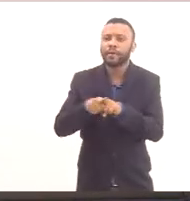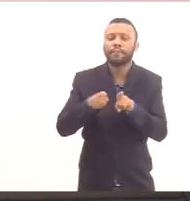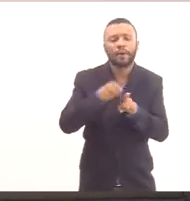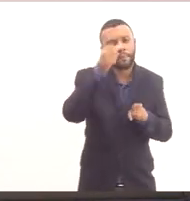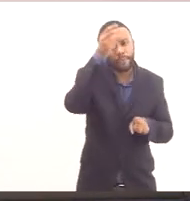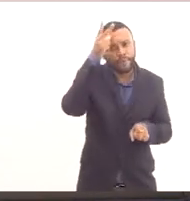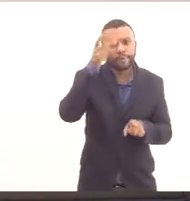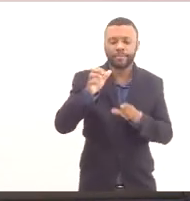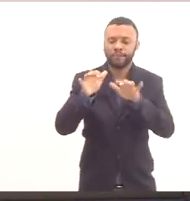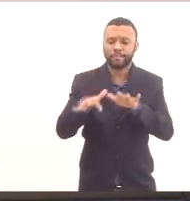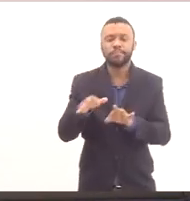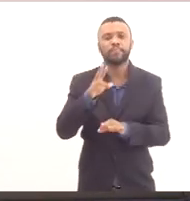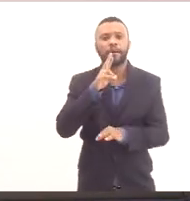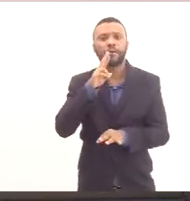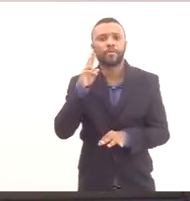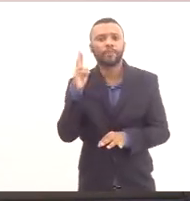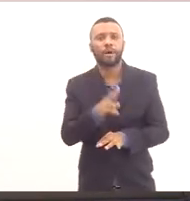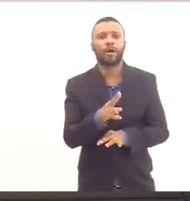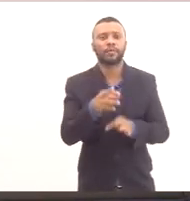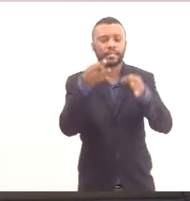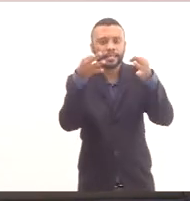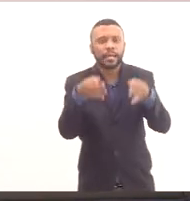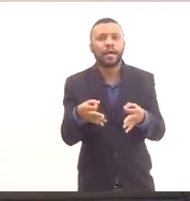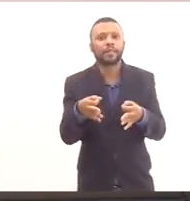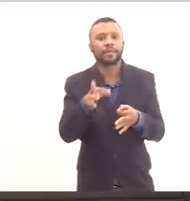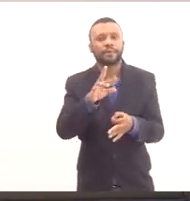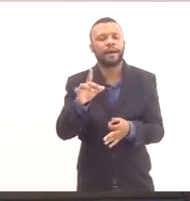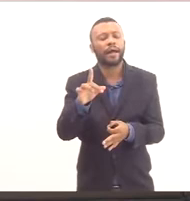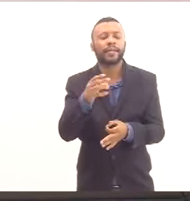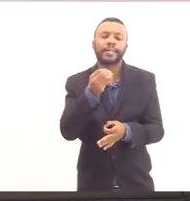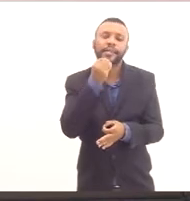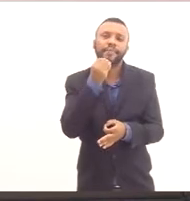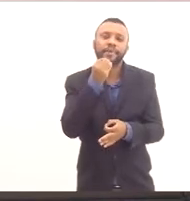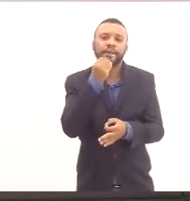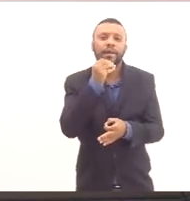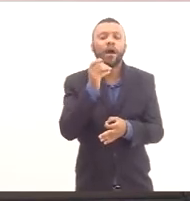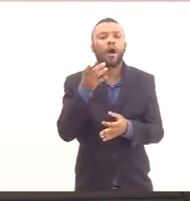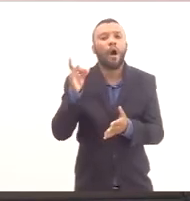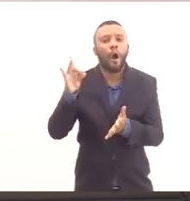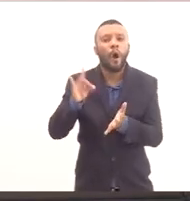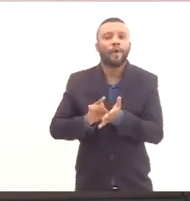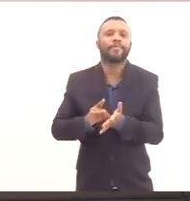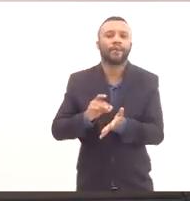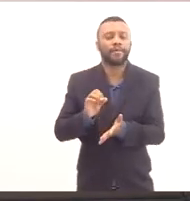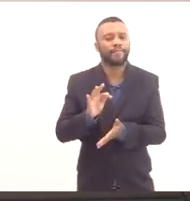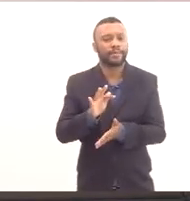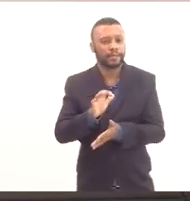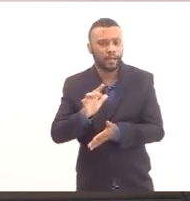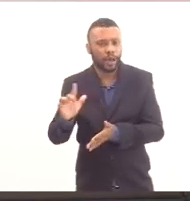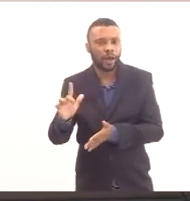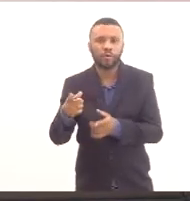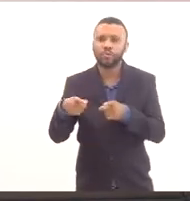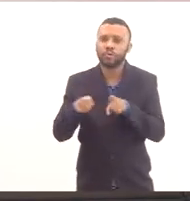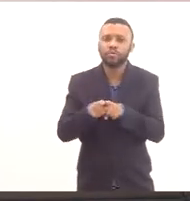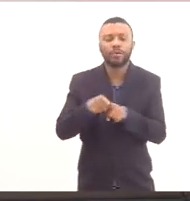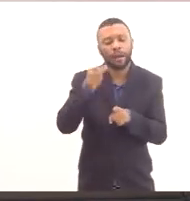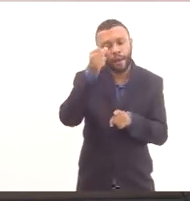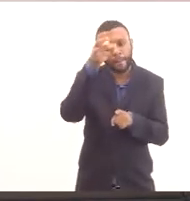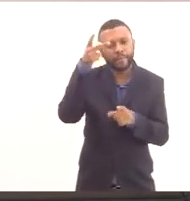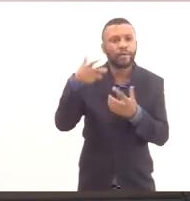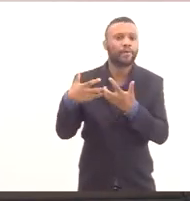todas as respostas necessárias do requerimento feito por essa comissão que deverão ser devidamente oficializadas junto o protocolo da Prefeitura de Petrópolis